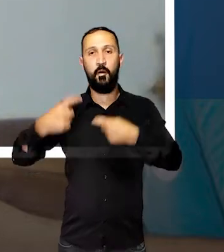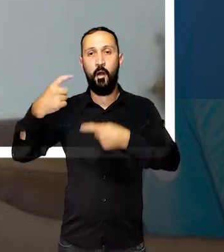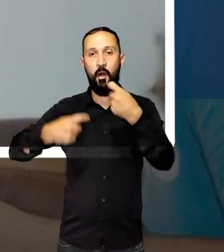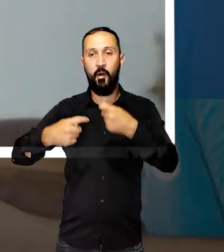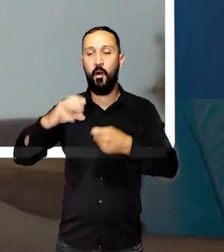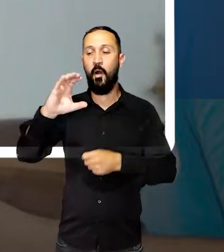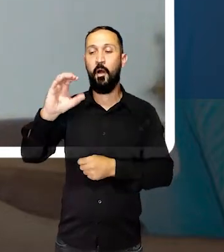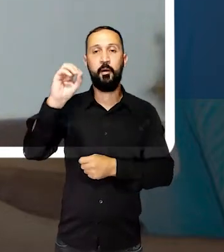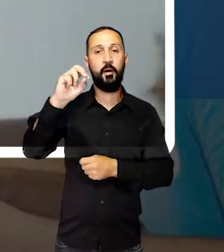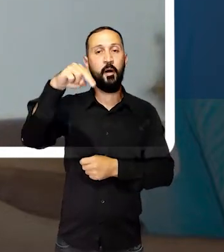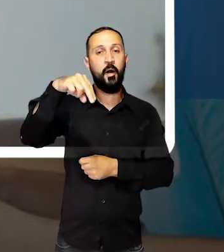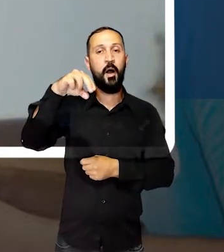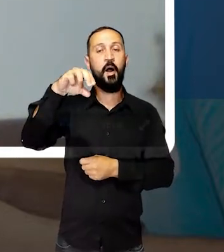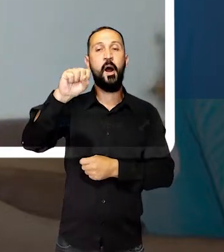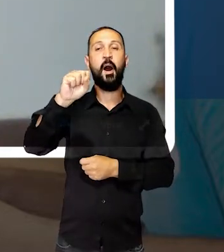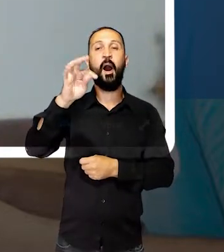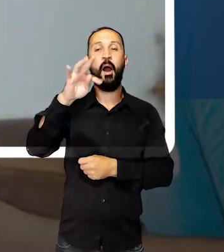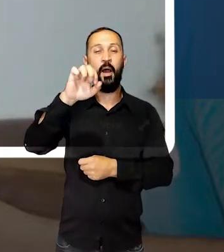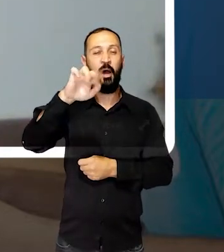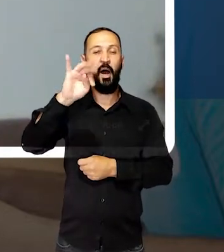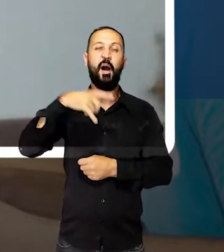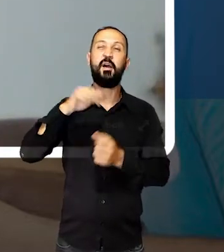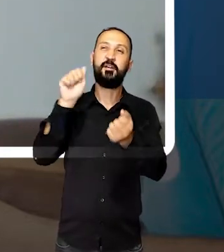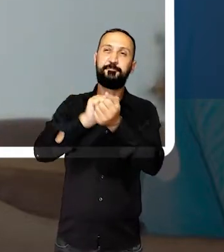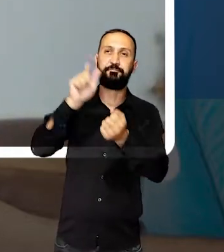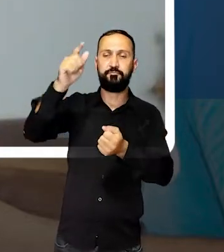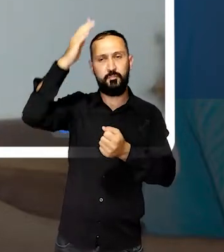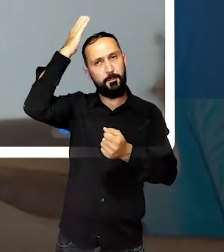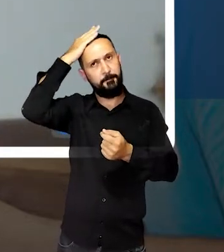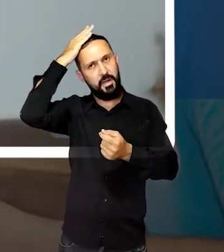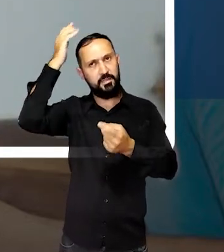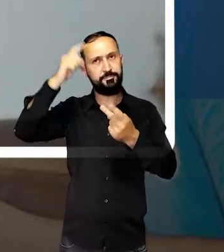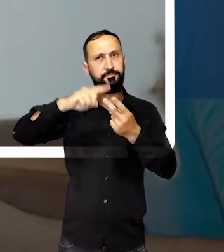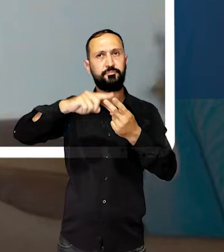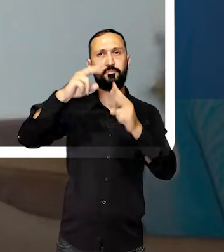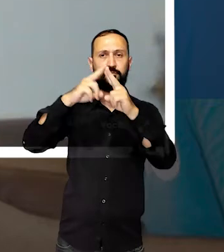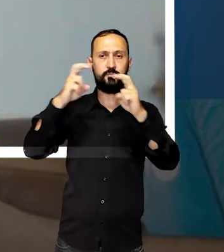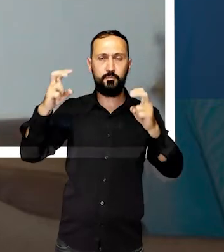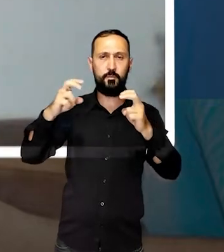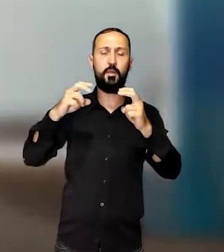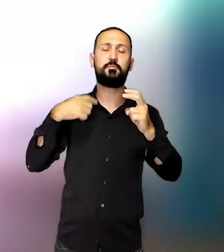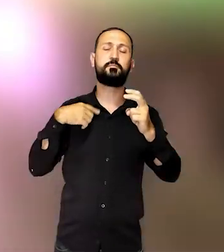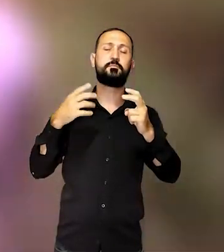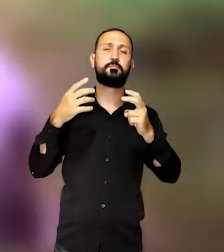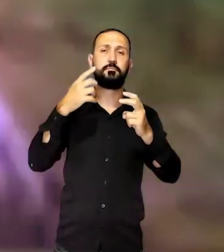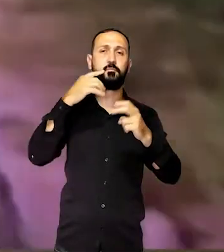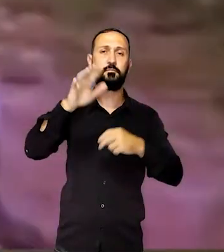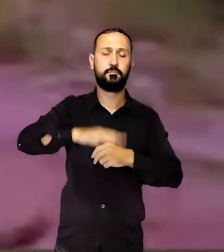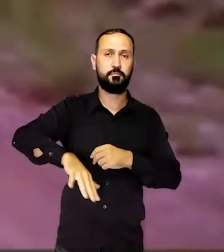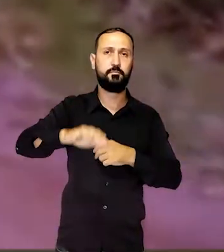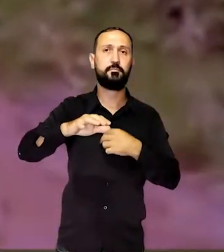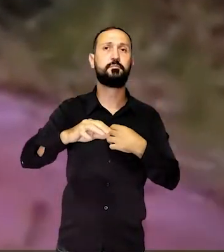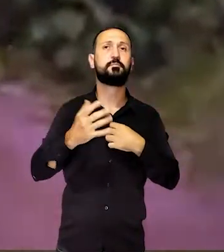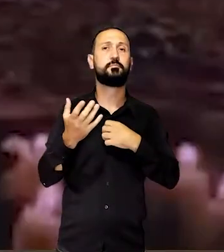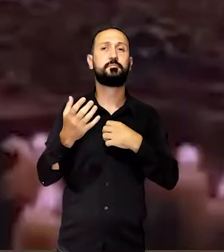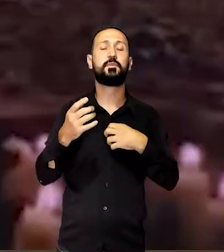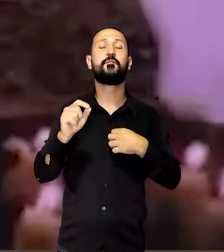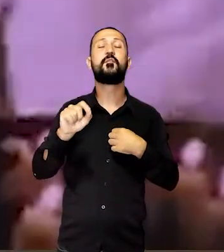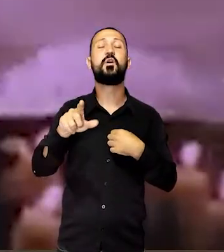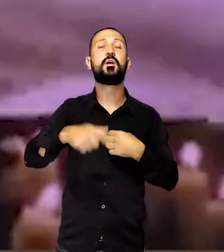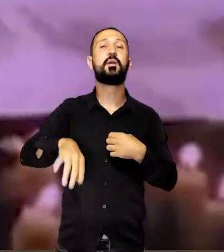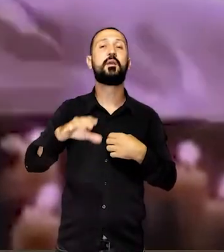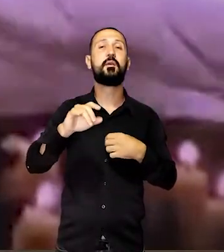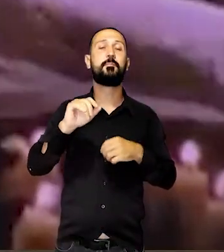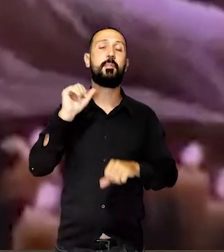do Contestado, uma guerra entre Paraná, Santa Catarina, uma guerra messiânica, que é o Caraguatá,